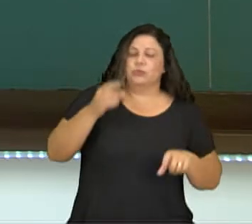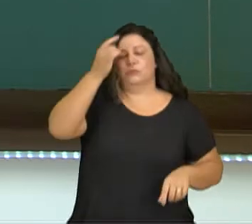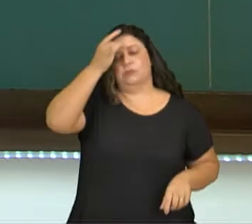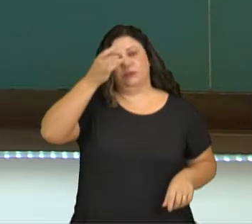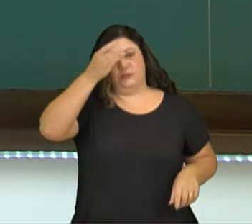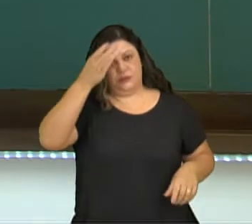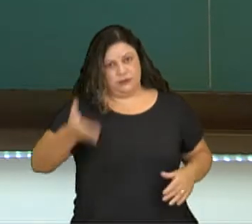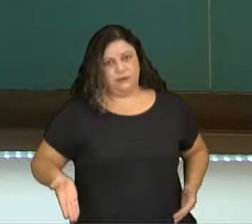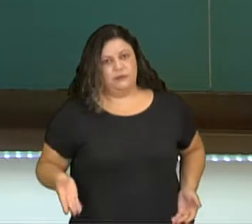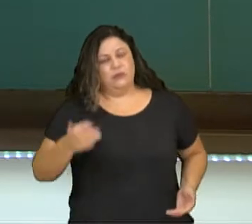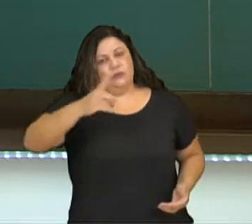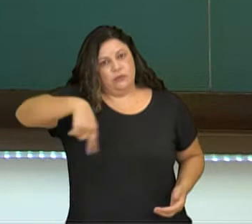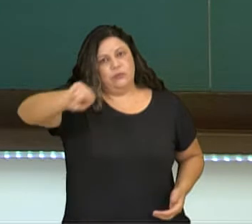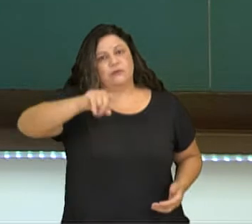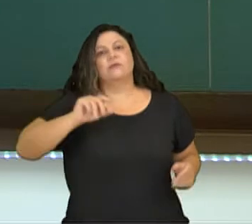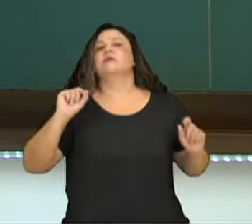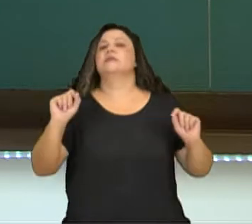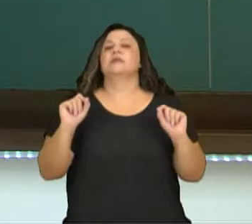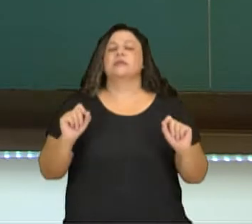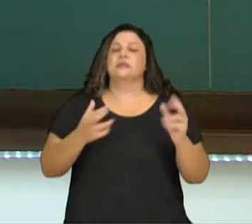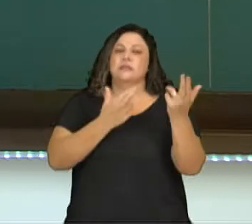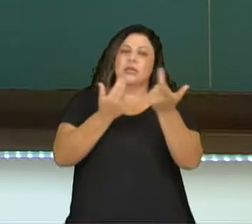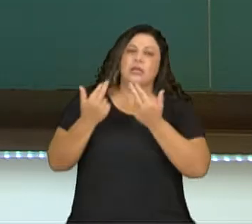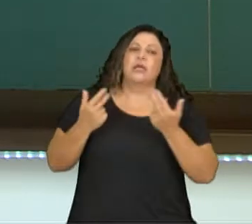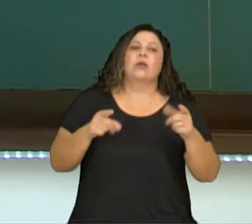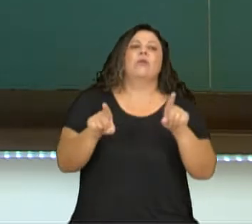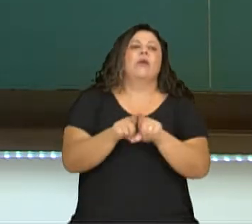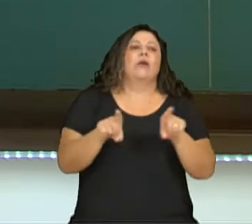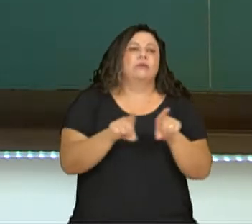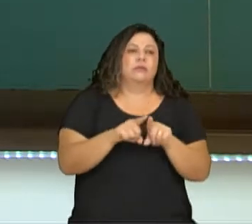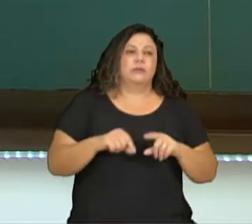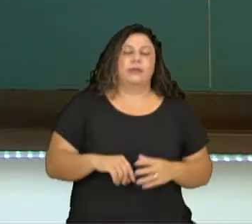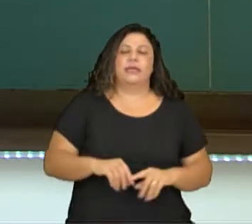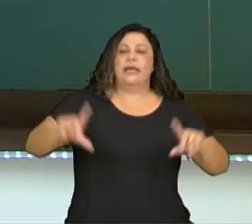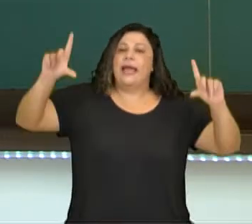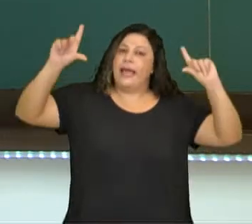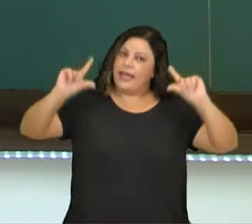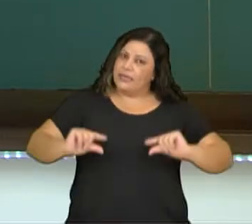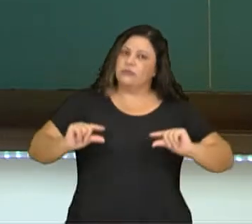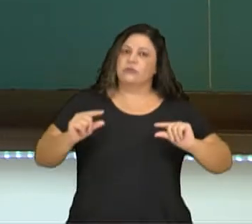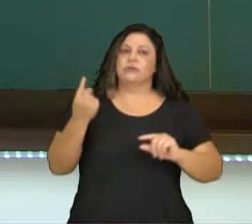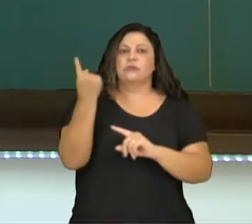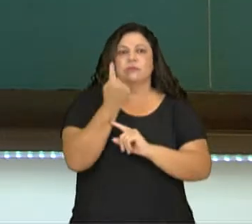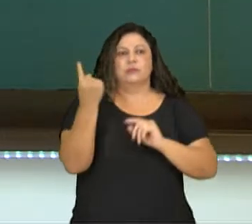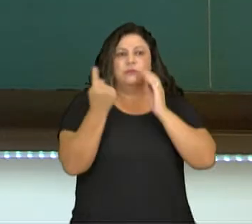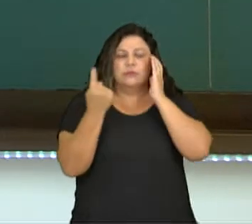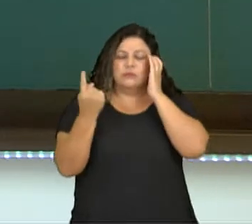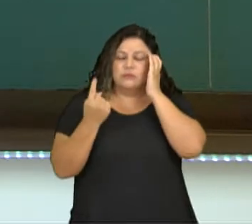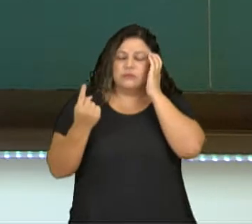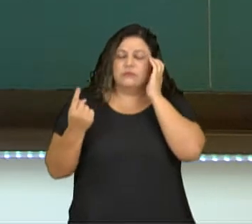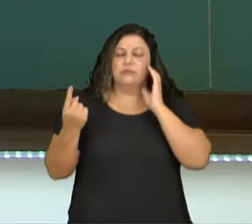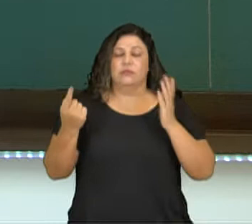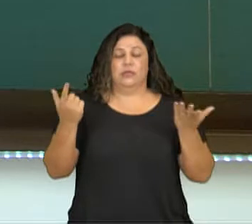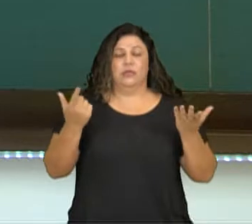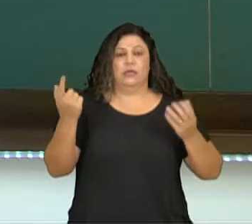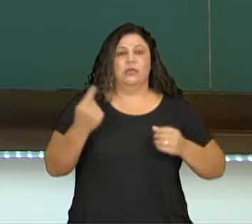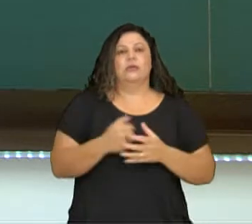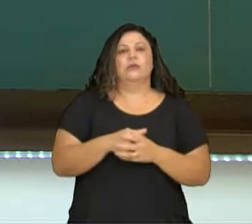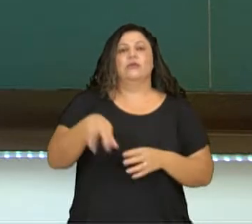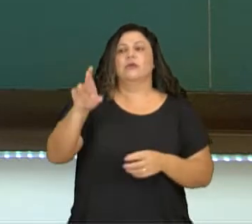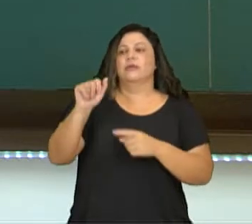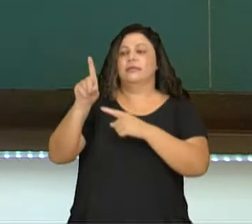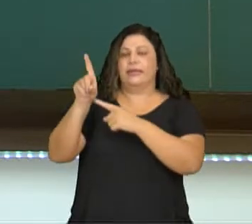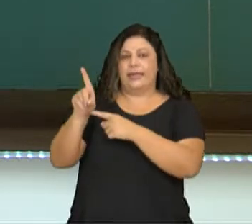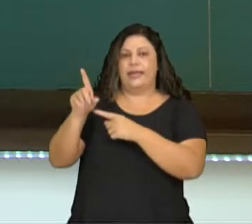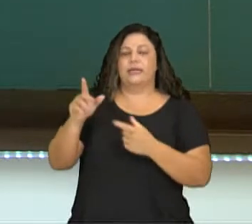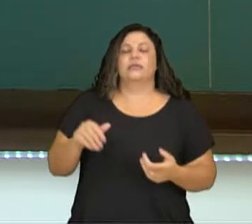tranquilo para vocês. Da mesma forma, nós temos também as fórmulas de redução para o primeiro quadrante para ângulos que estão escritos em radianos.